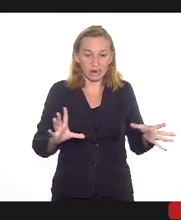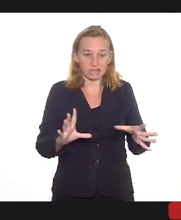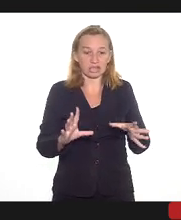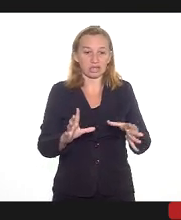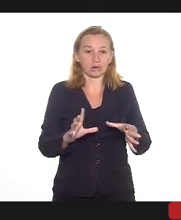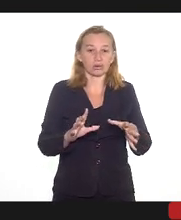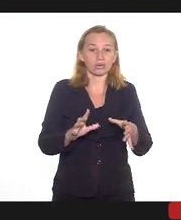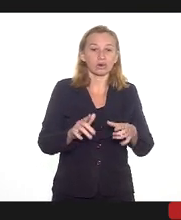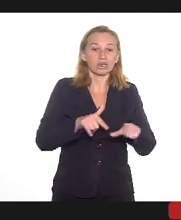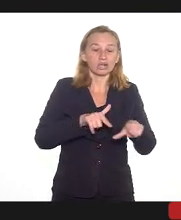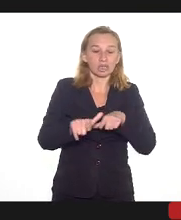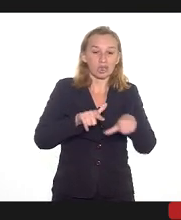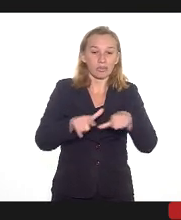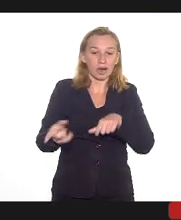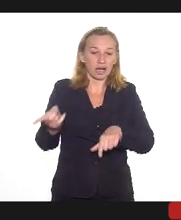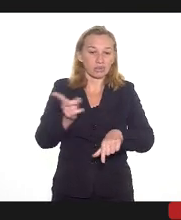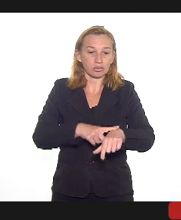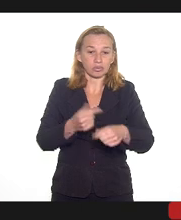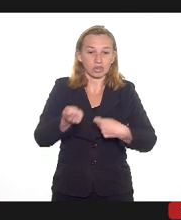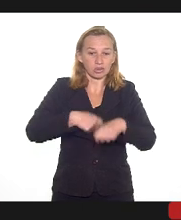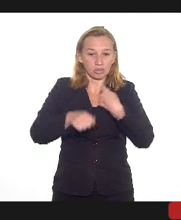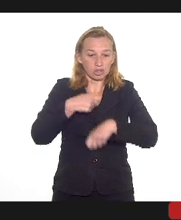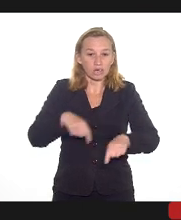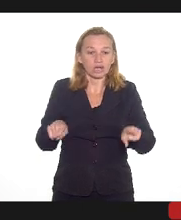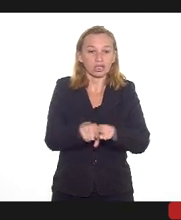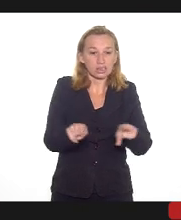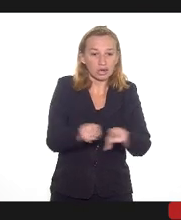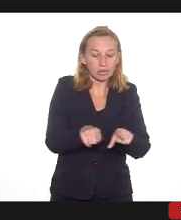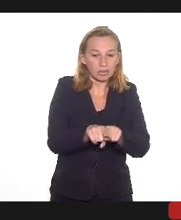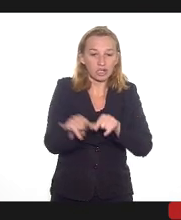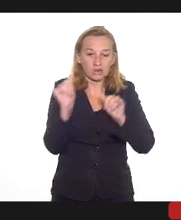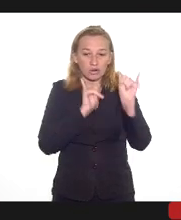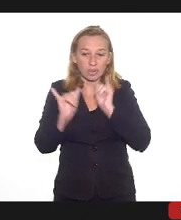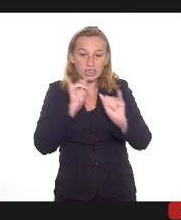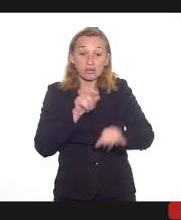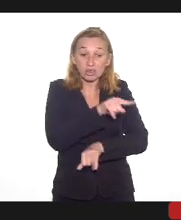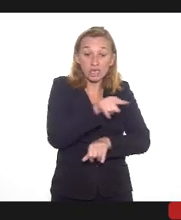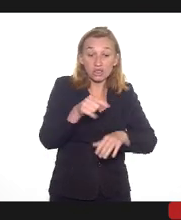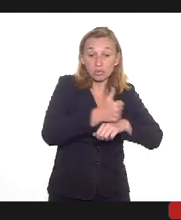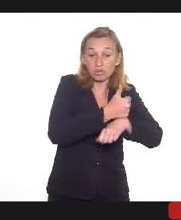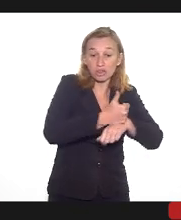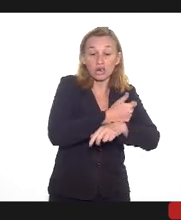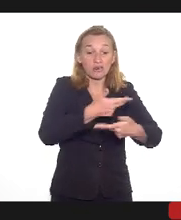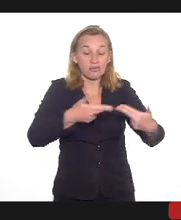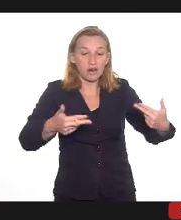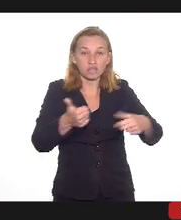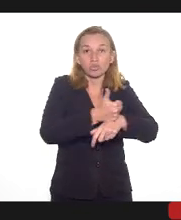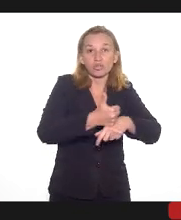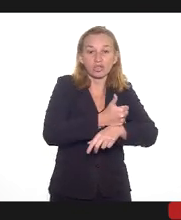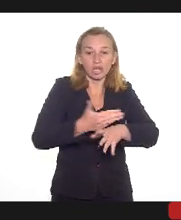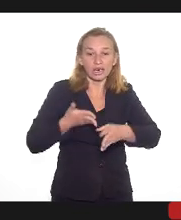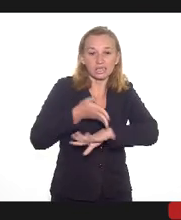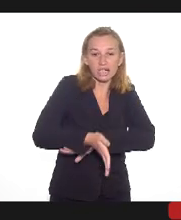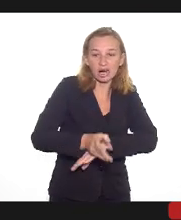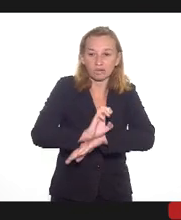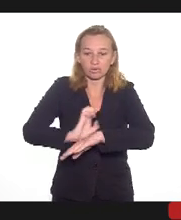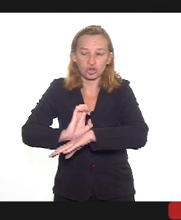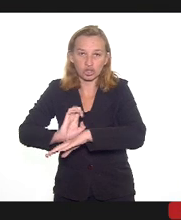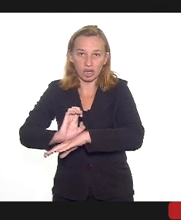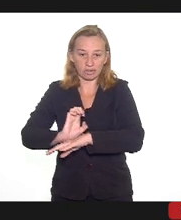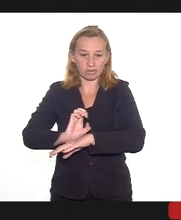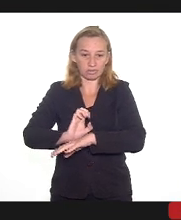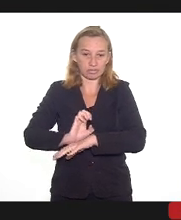administrativos e também garantia de enquadramento por formação desses profissionais, onde muitos profissionais entraram no Estado com nível